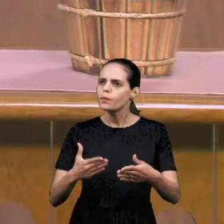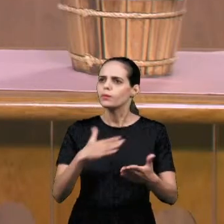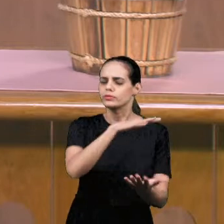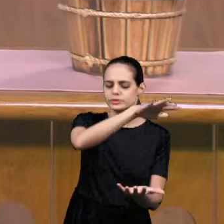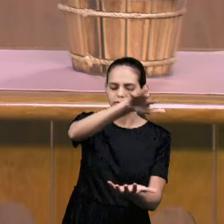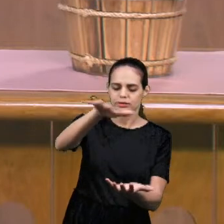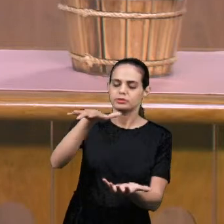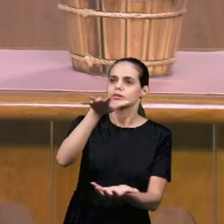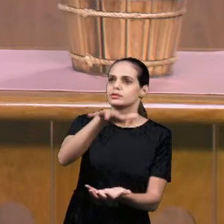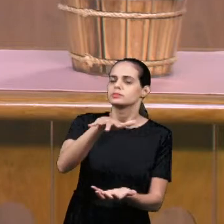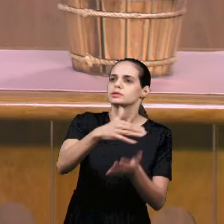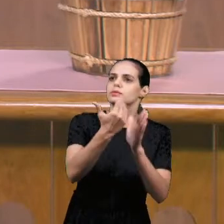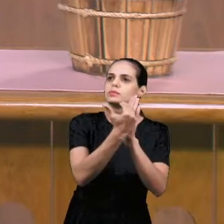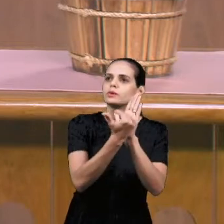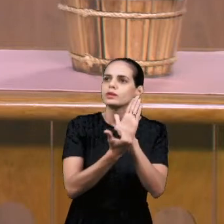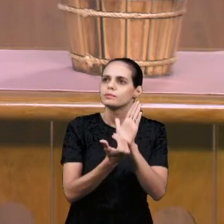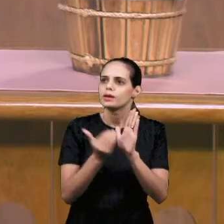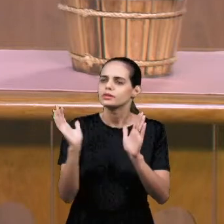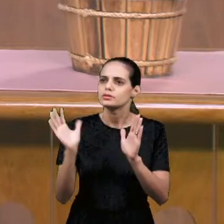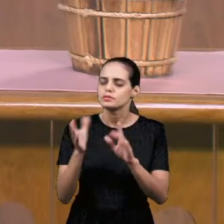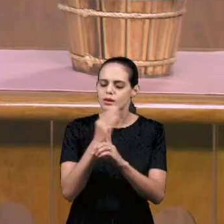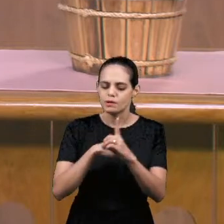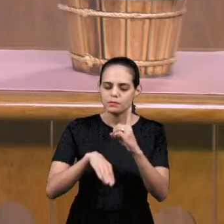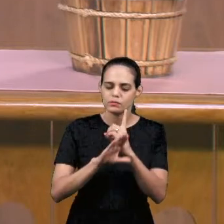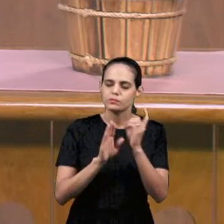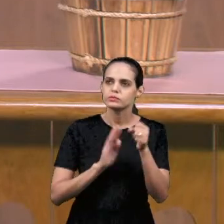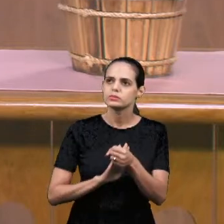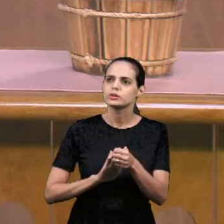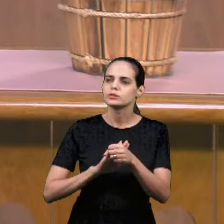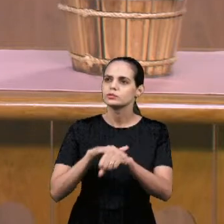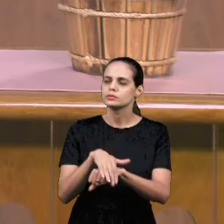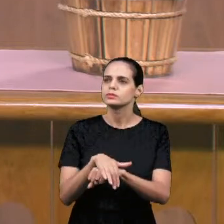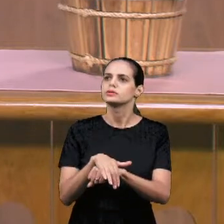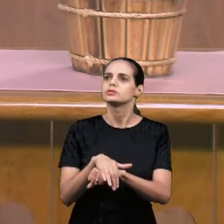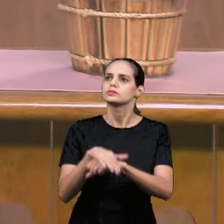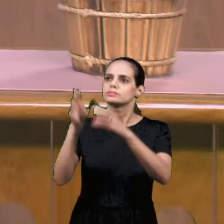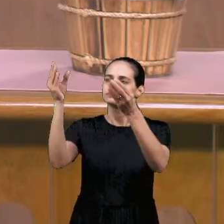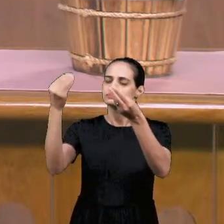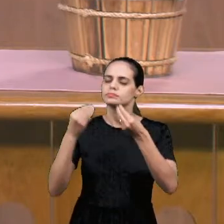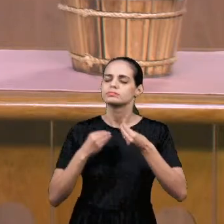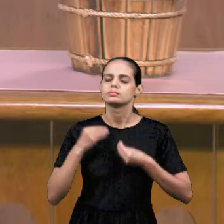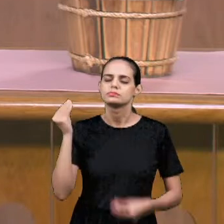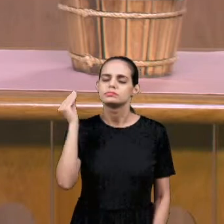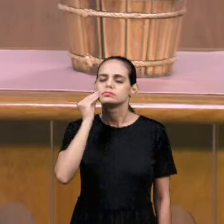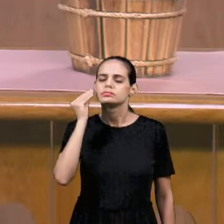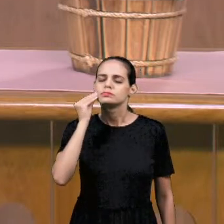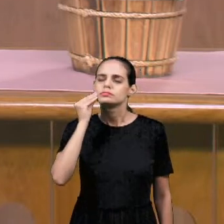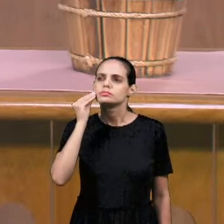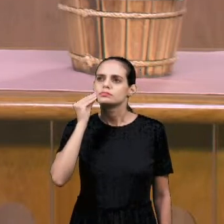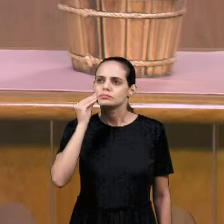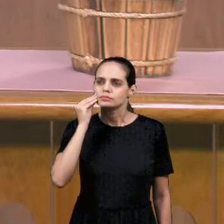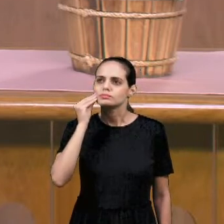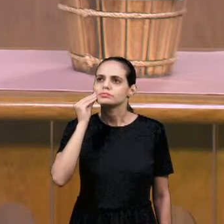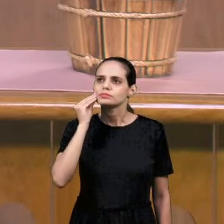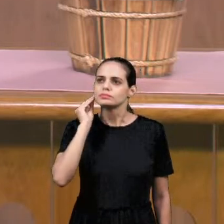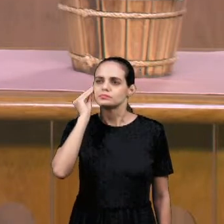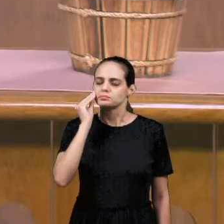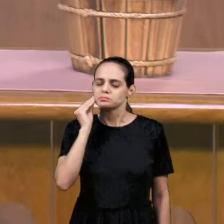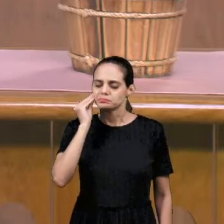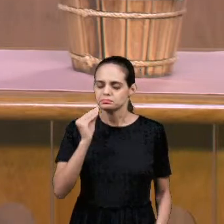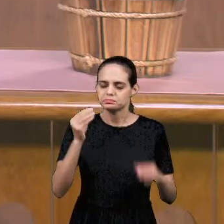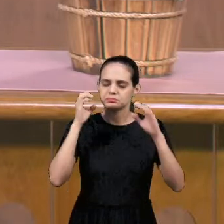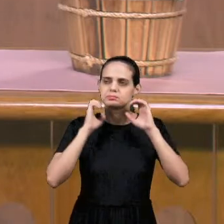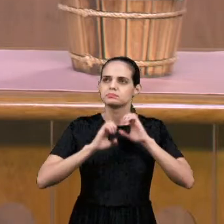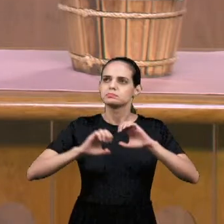transmissões programadas, no culto à noite. Nos dá, Senhor, a oportunidade, uma experiência com a evangelização, ao enviarmos